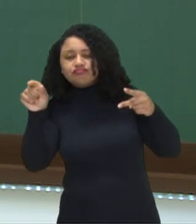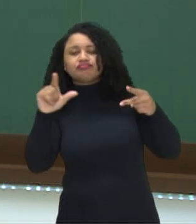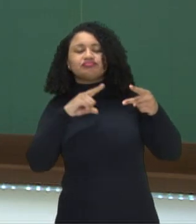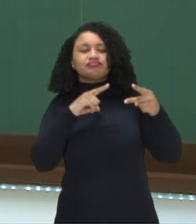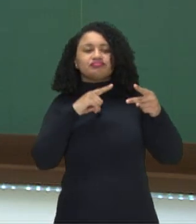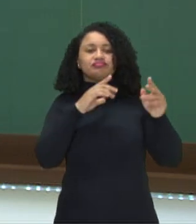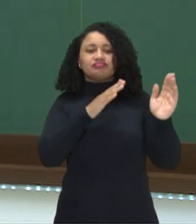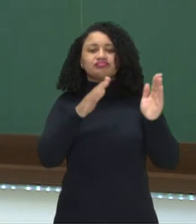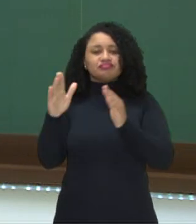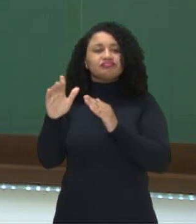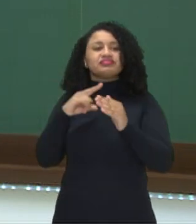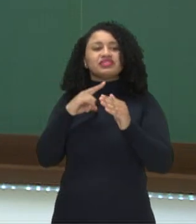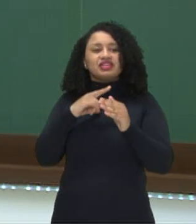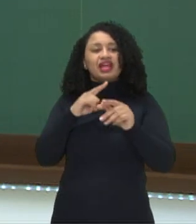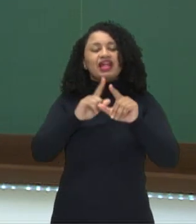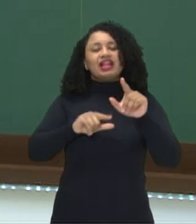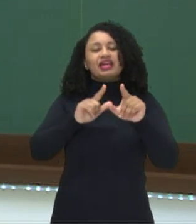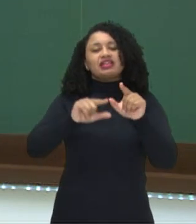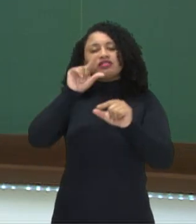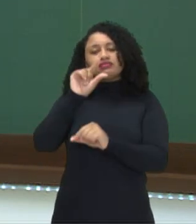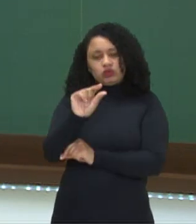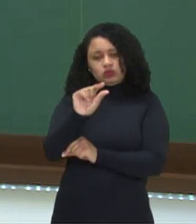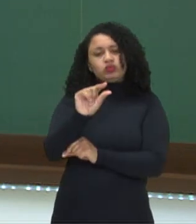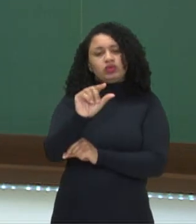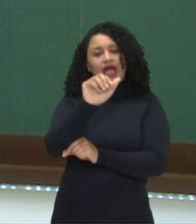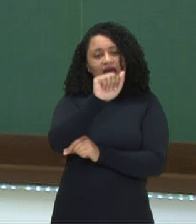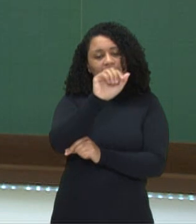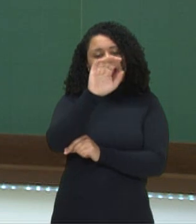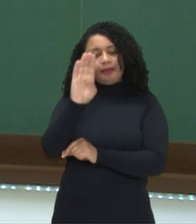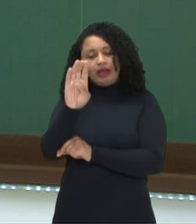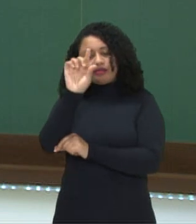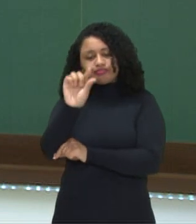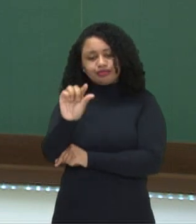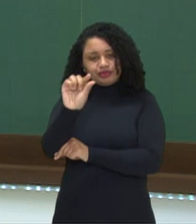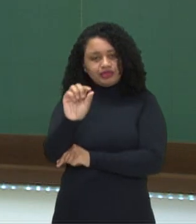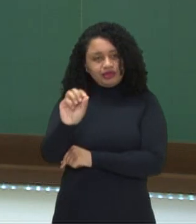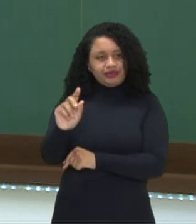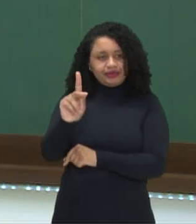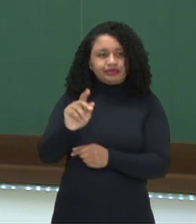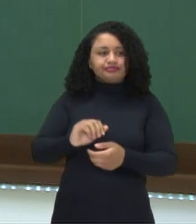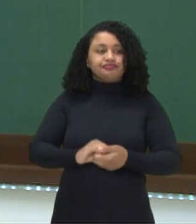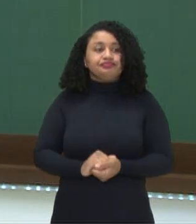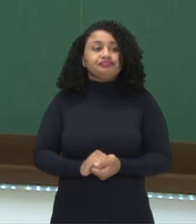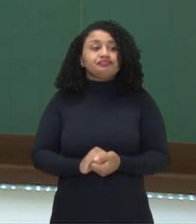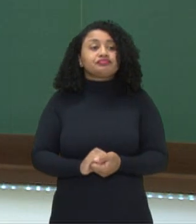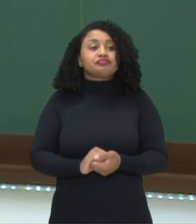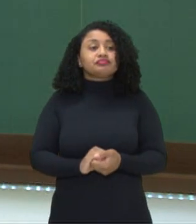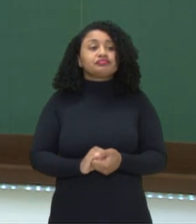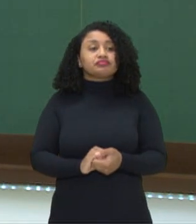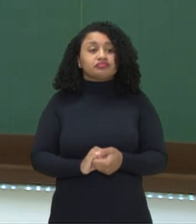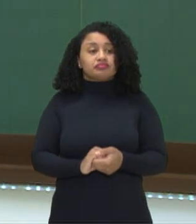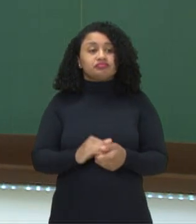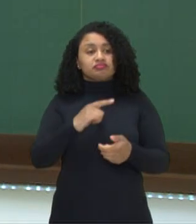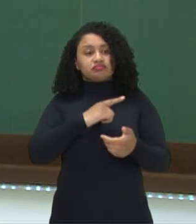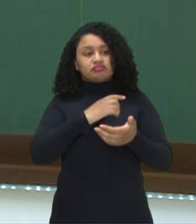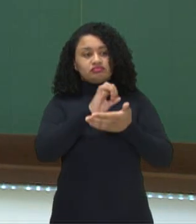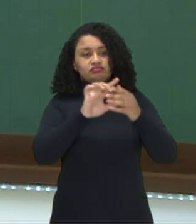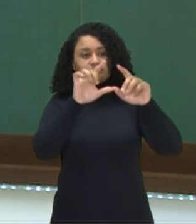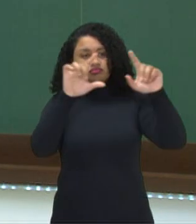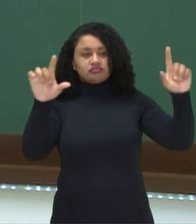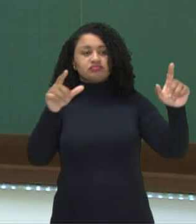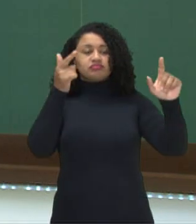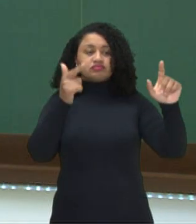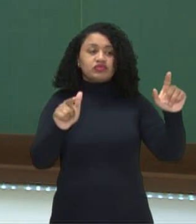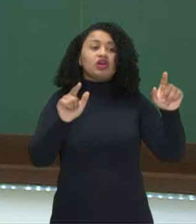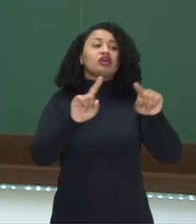literal do polinômio, letrinhas minúsculas, tá? O A e o B, ok? Vamos lá. Aqui de novo o que a professora colocou no